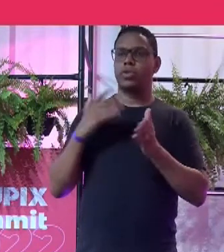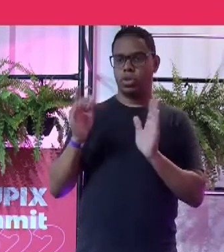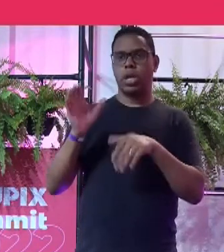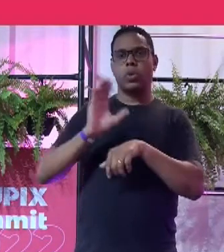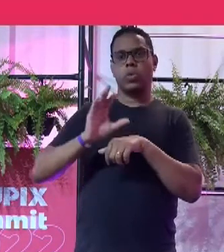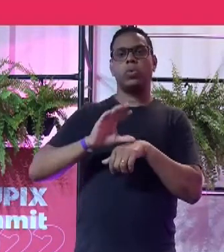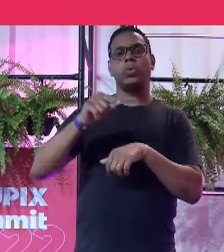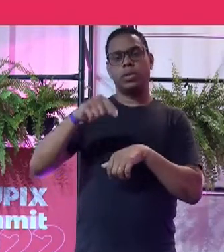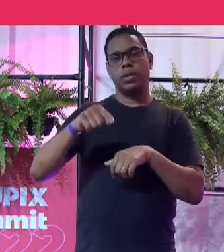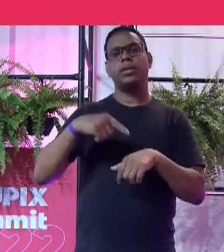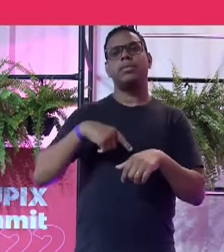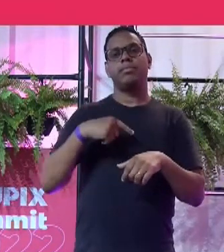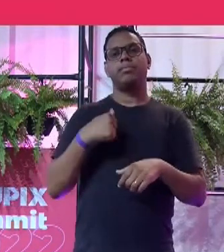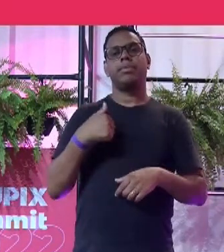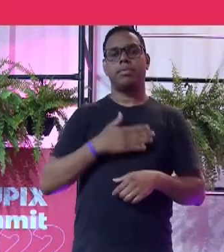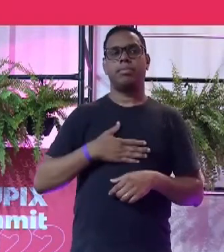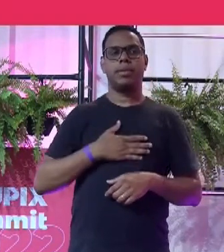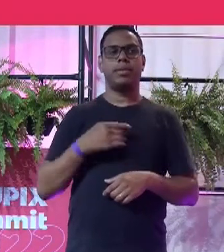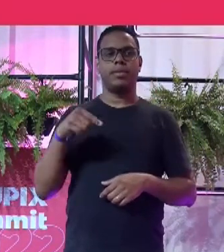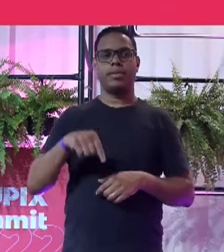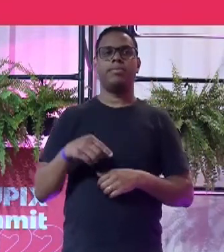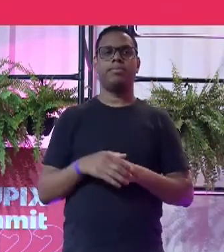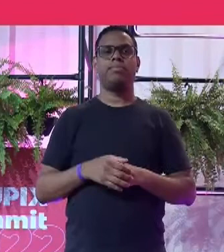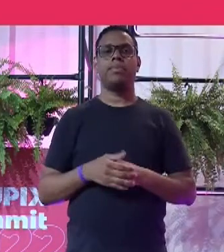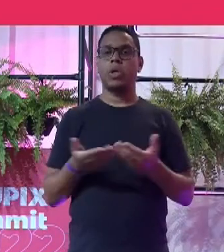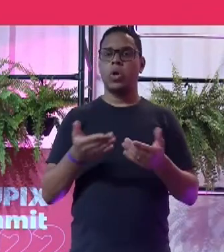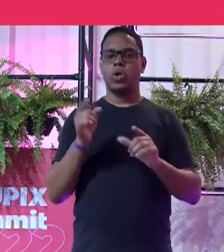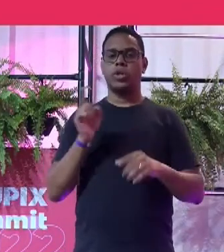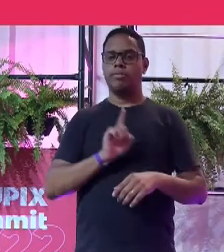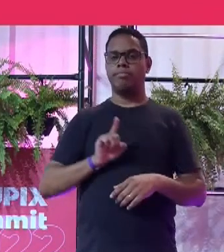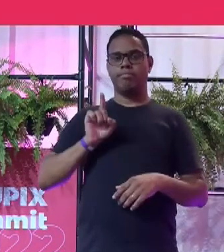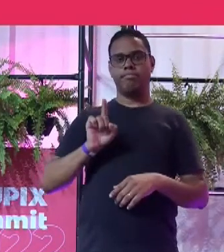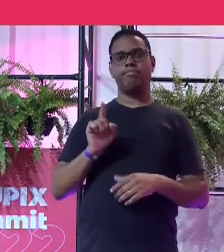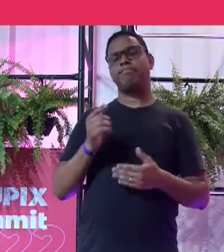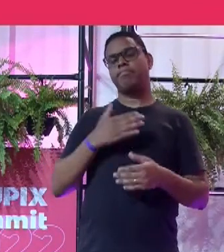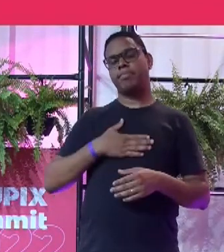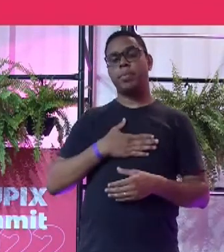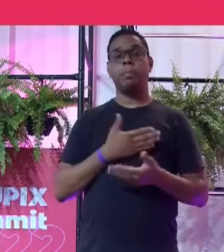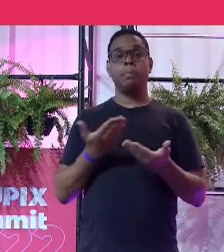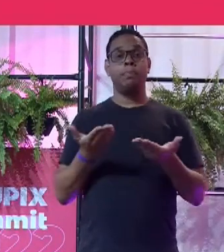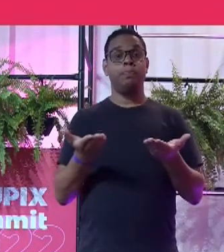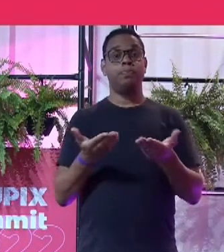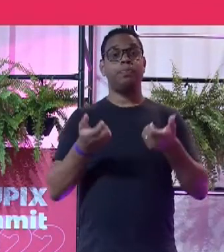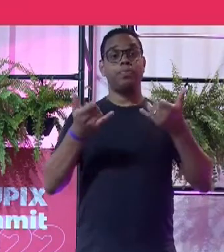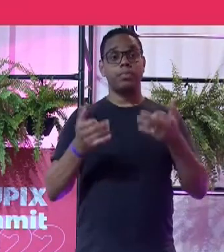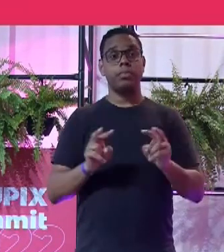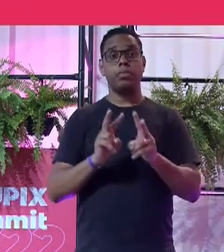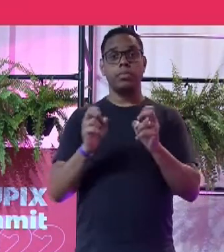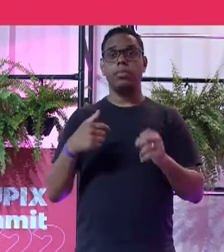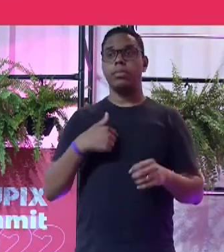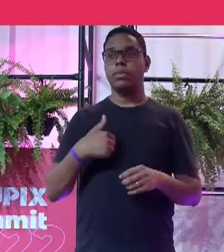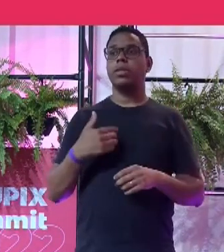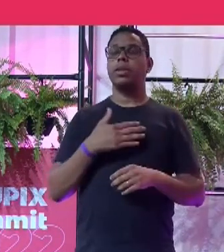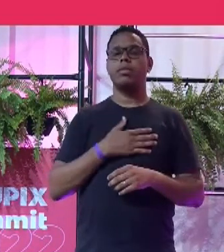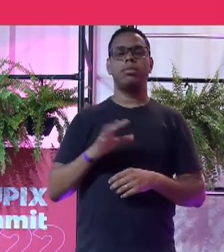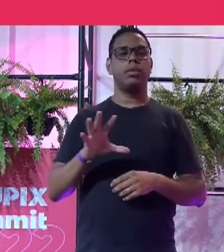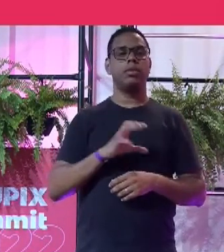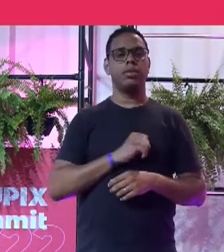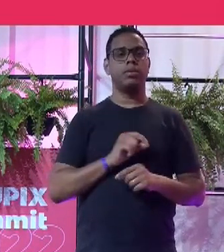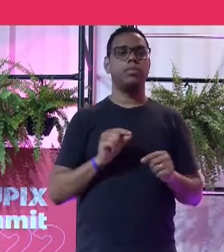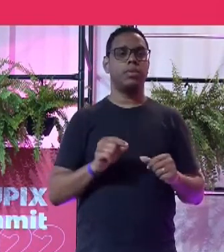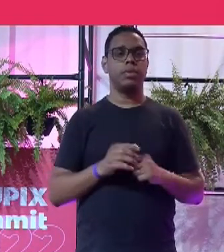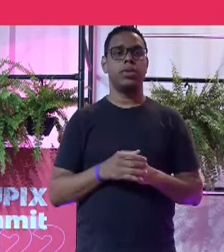cursos do YouPix, então, para mim, é uma super honra estar desse lado hoje. E hoje a gente vai falar sobre um assunto que eu sou super apaixonada, que